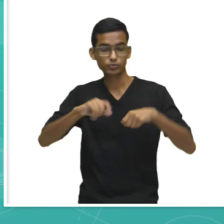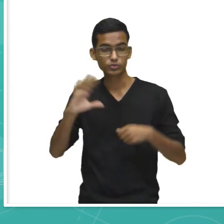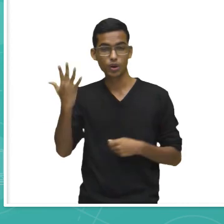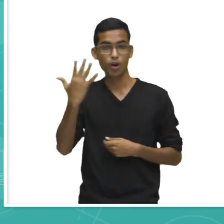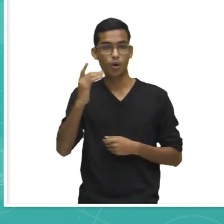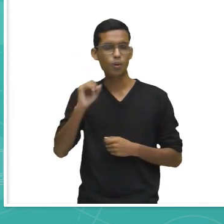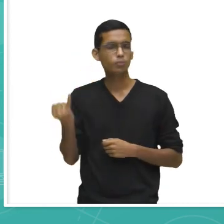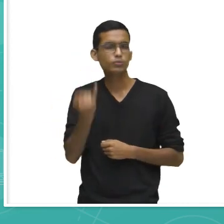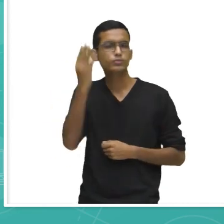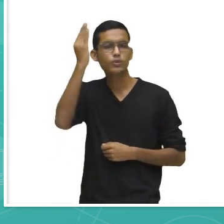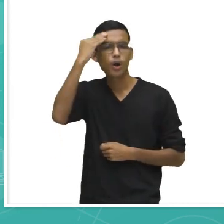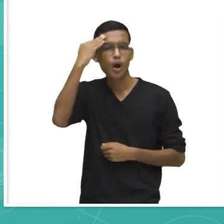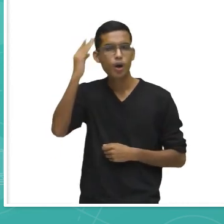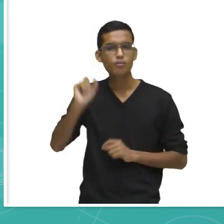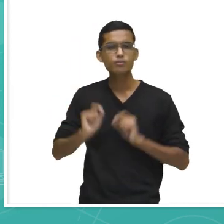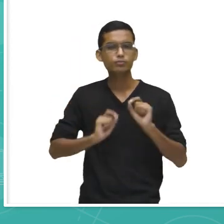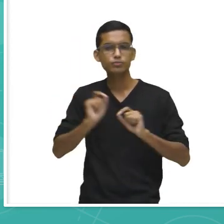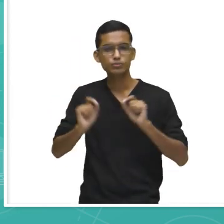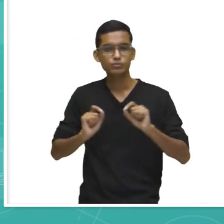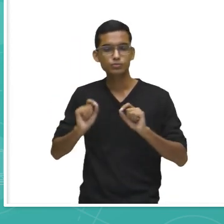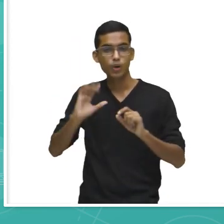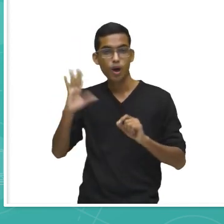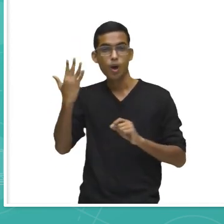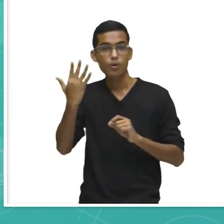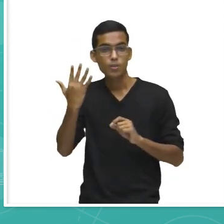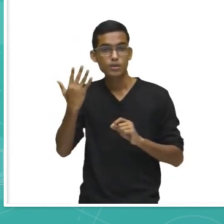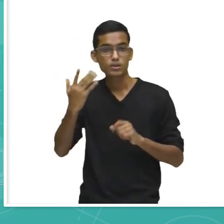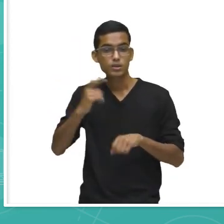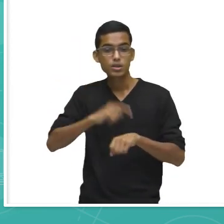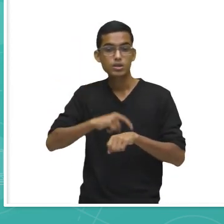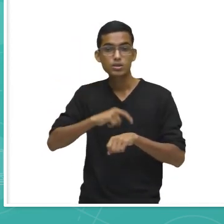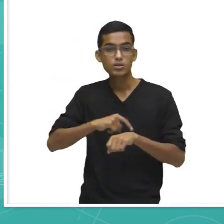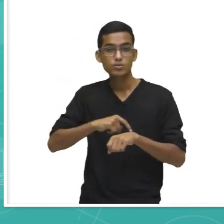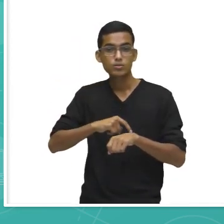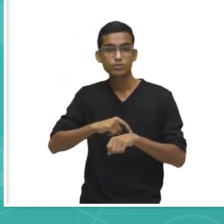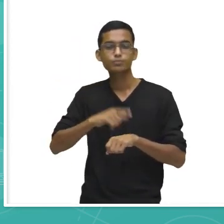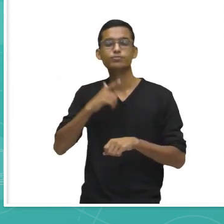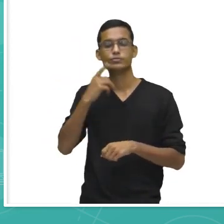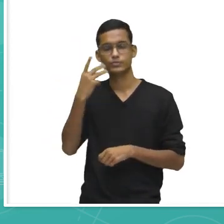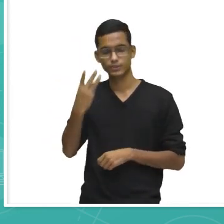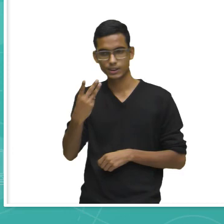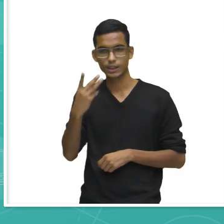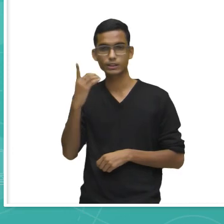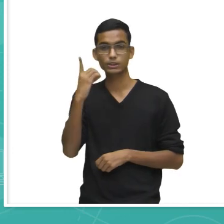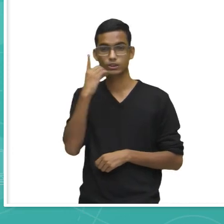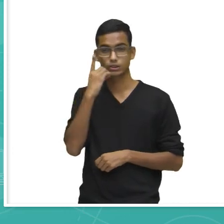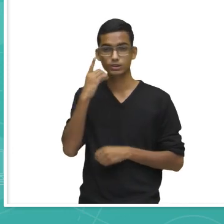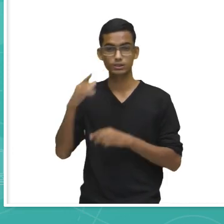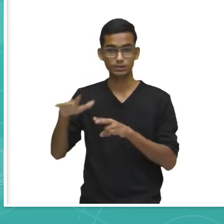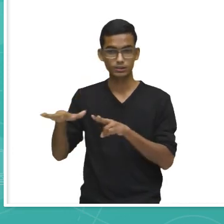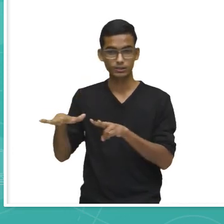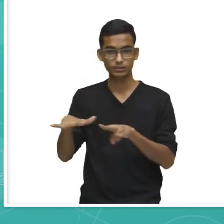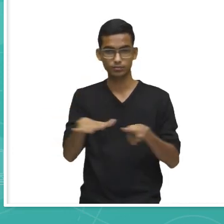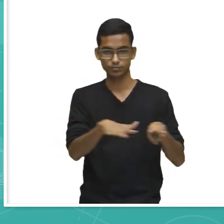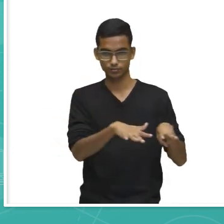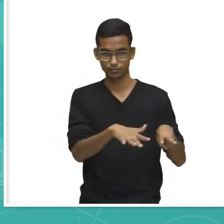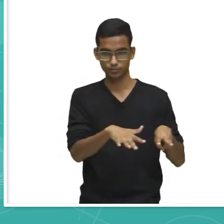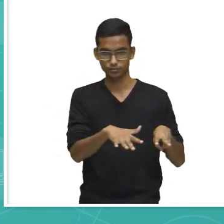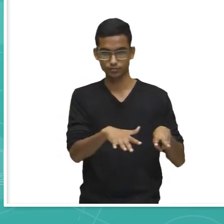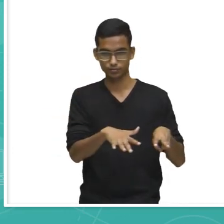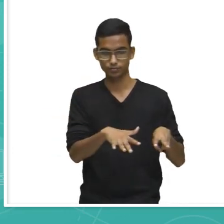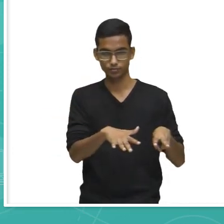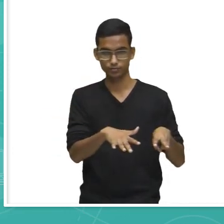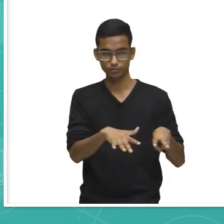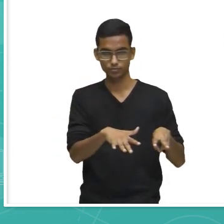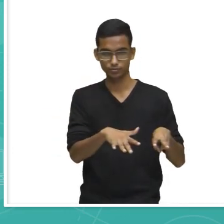gente saber? Que eles devem acontecer pelo menos 3 vezes na semana, tá? E um dos momentos aí que eu